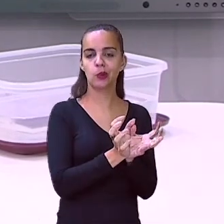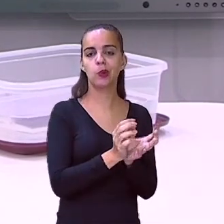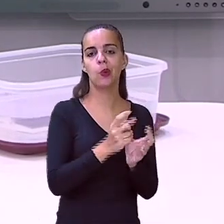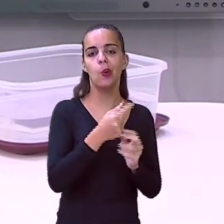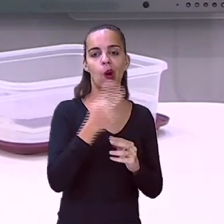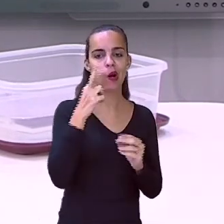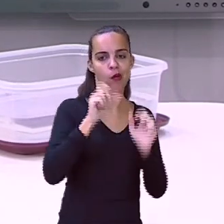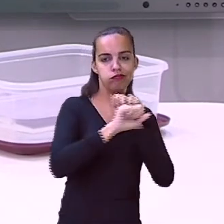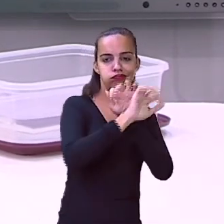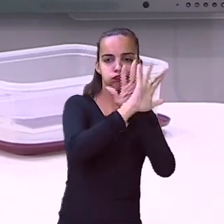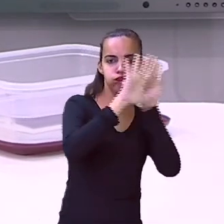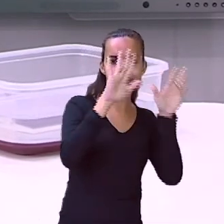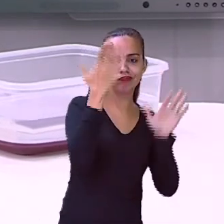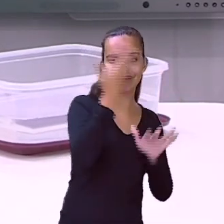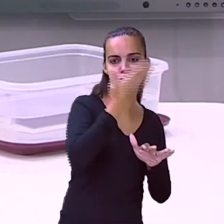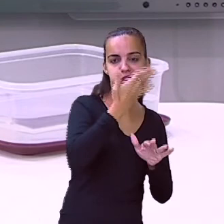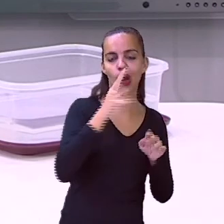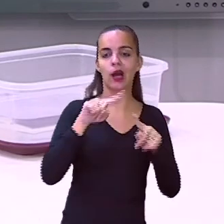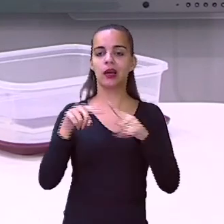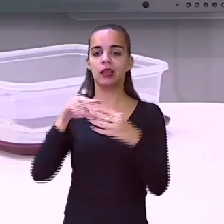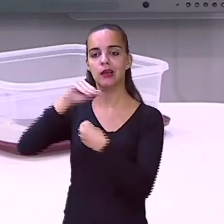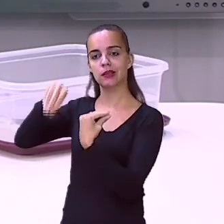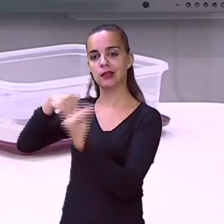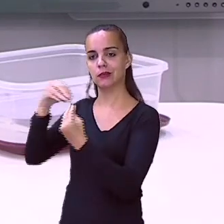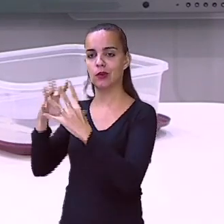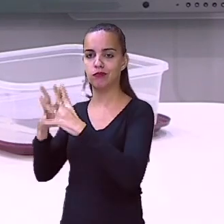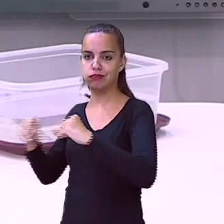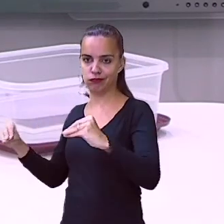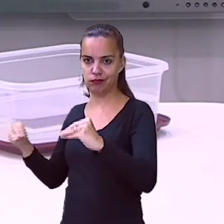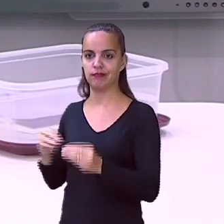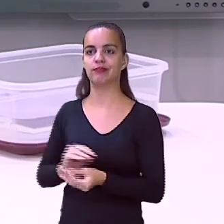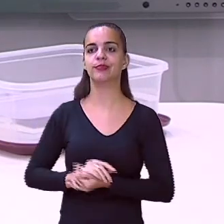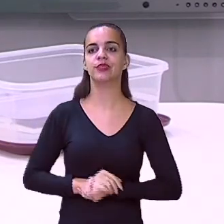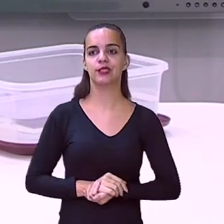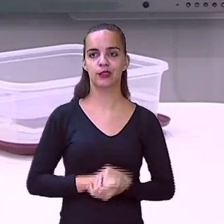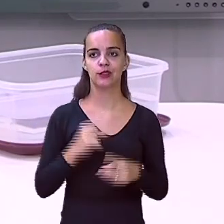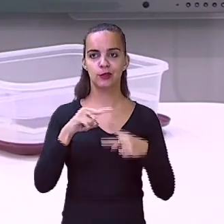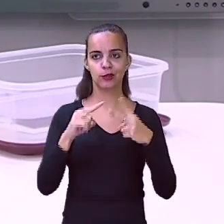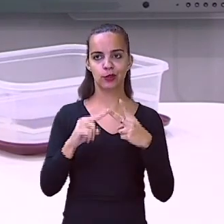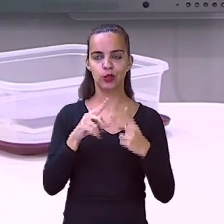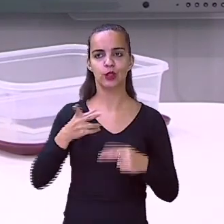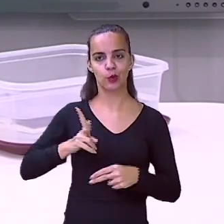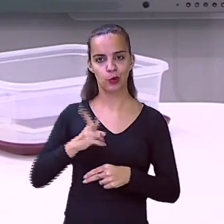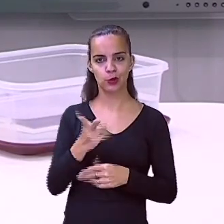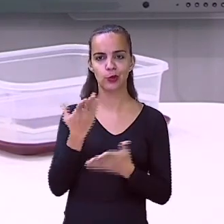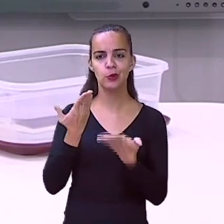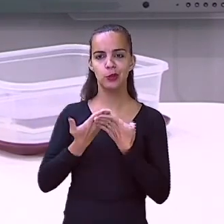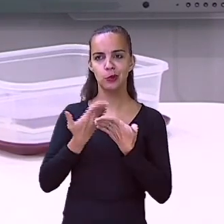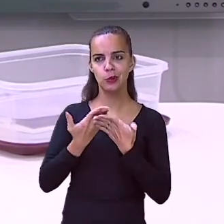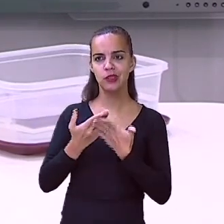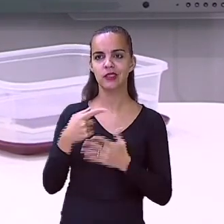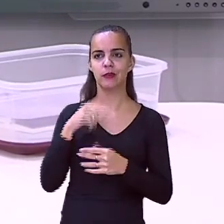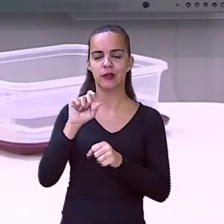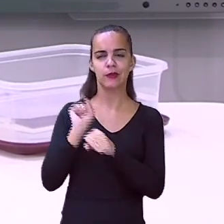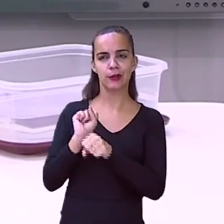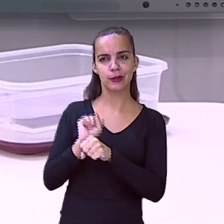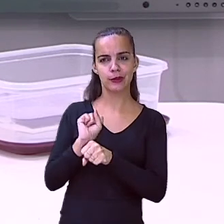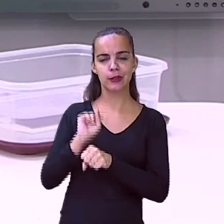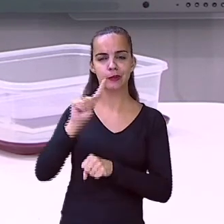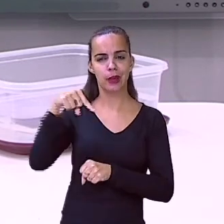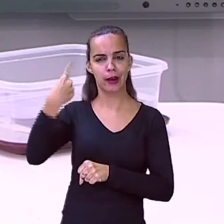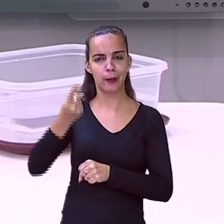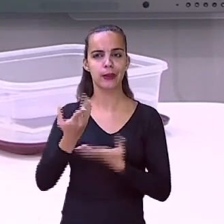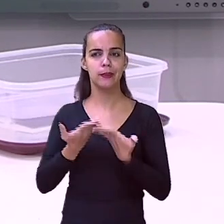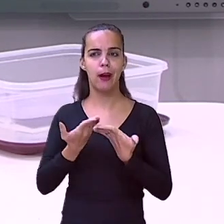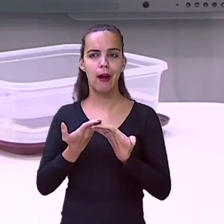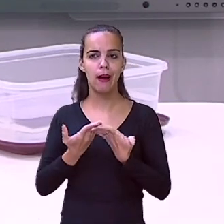de separação. Gostou? Muito bem. Então, continue. Te espero na próxima aula.